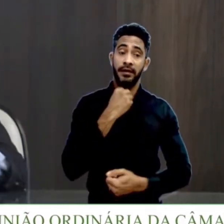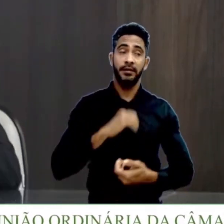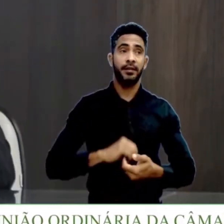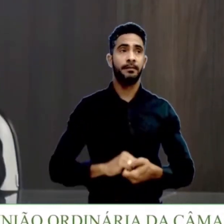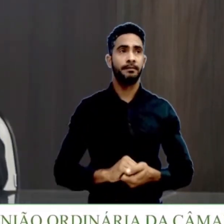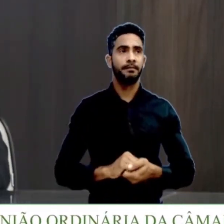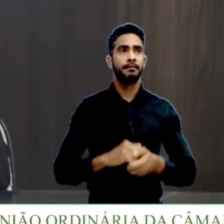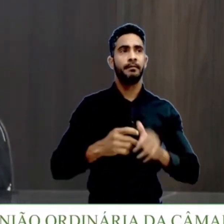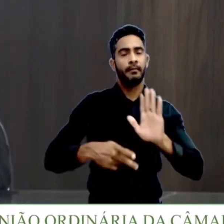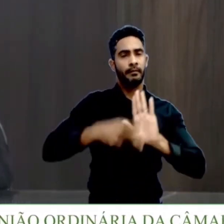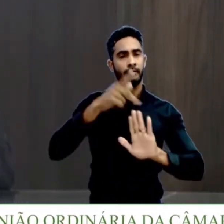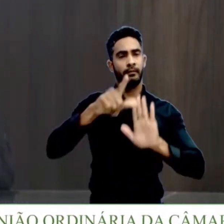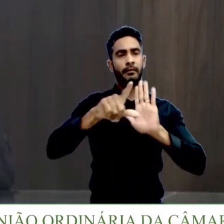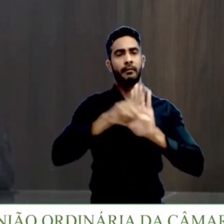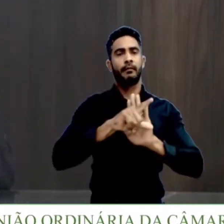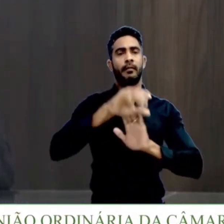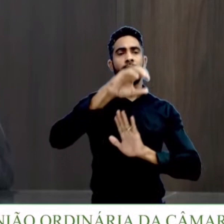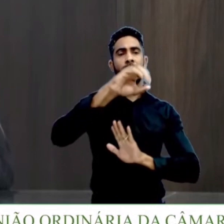Projeto de lei número